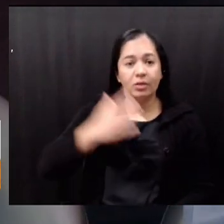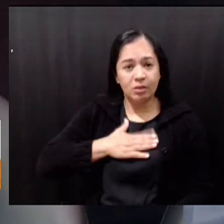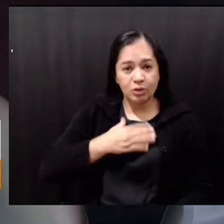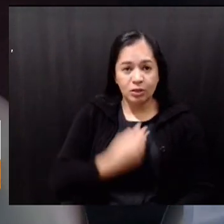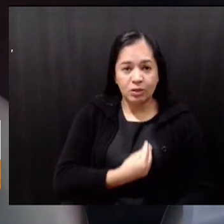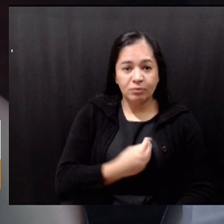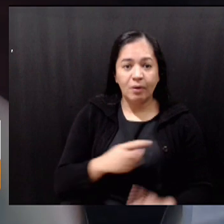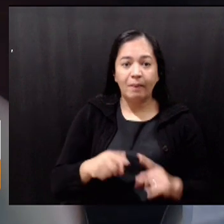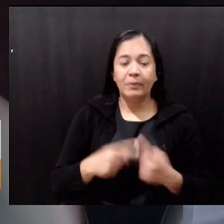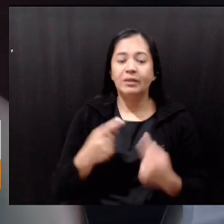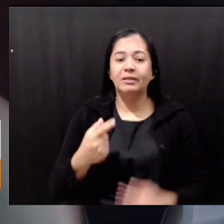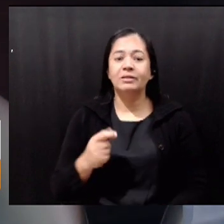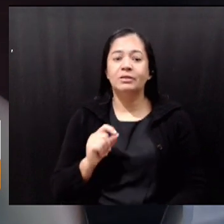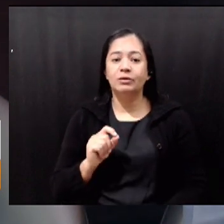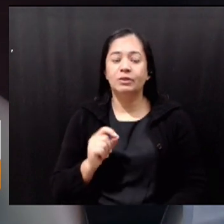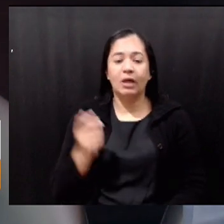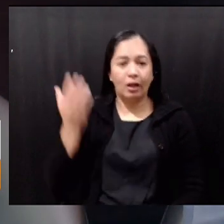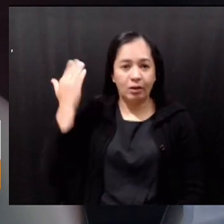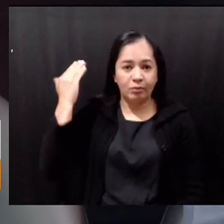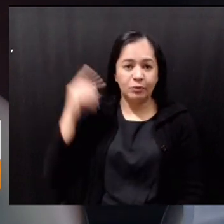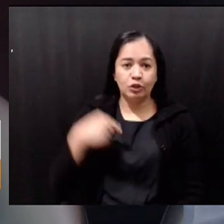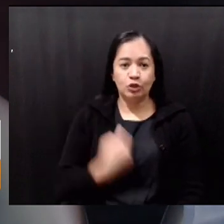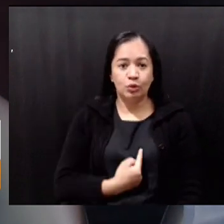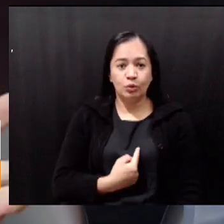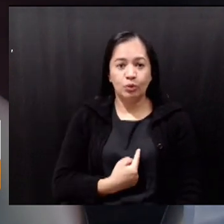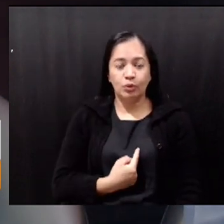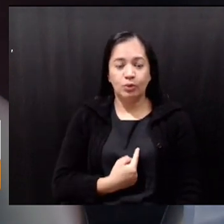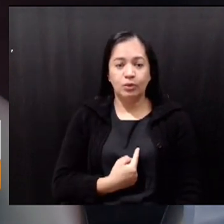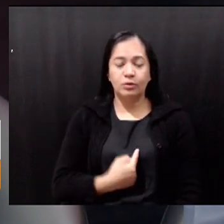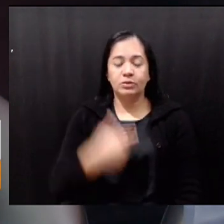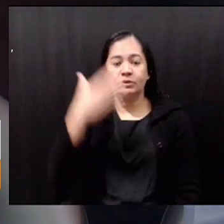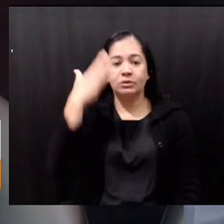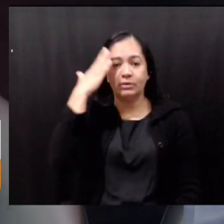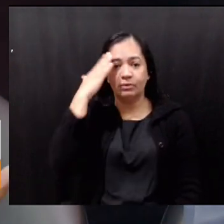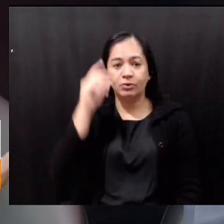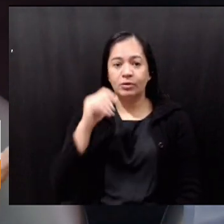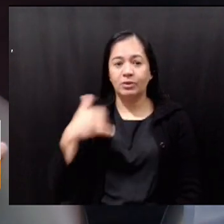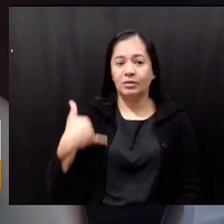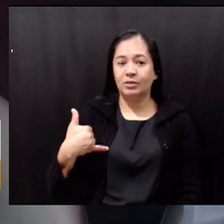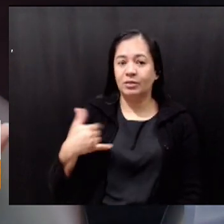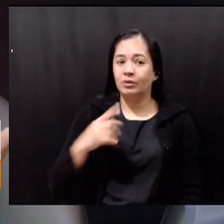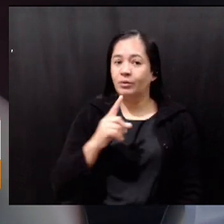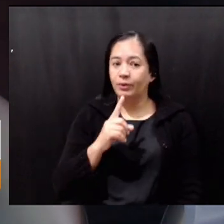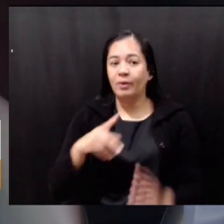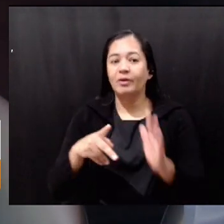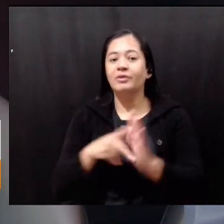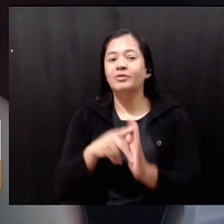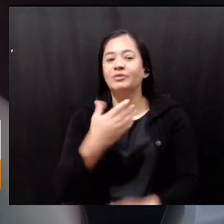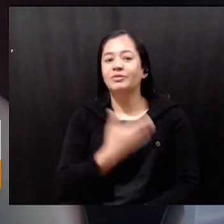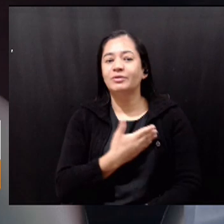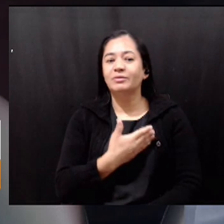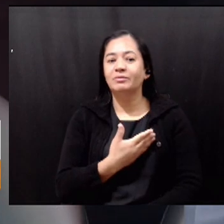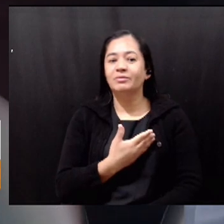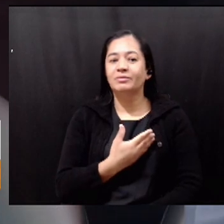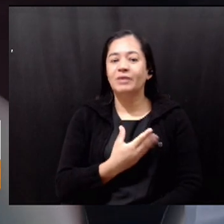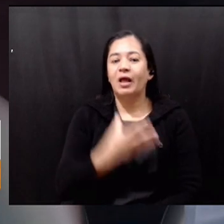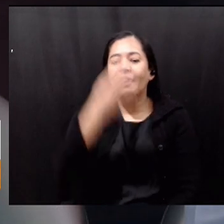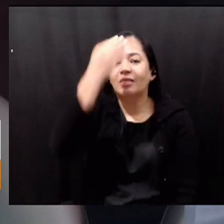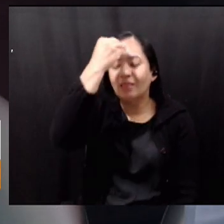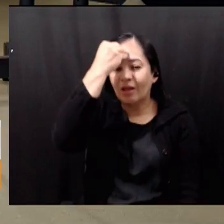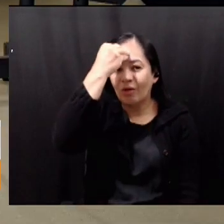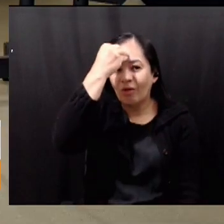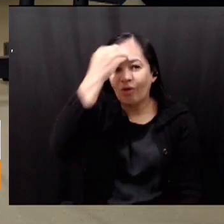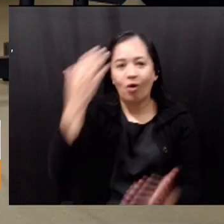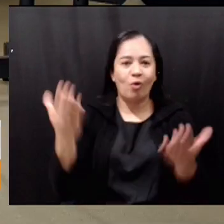tempo atrás nós sabíamos os aniversários dos nossos amigos de cor, É né? verdade. Hoje não mais,